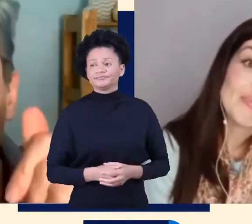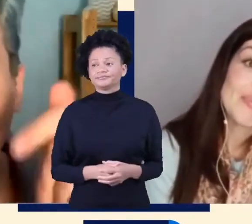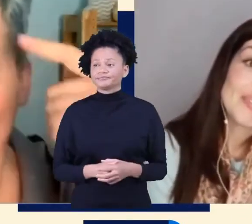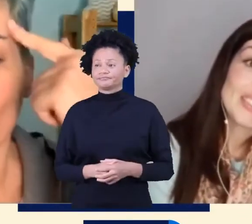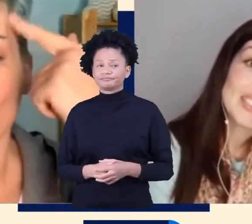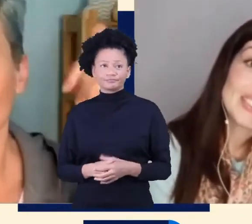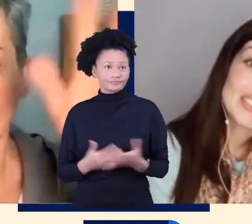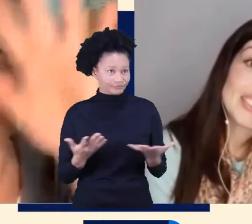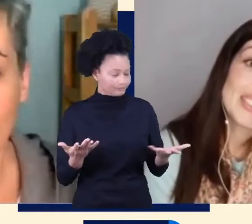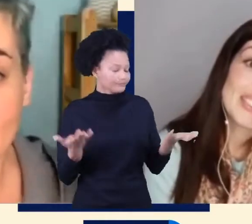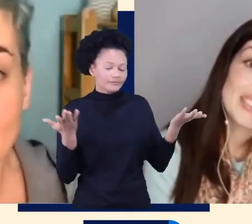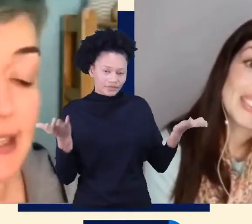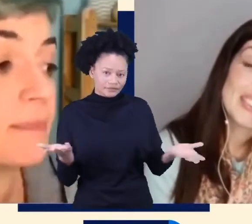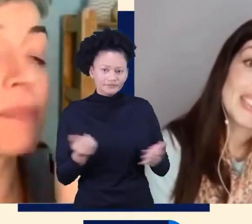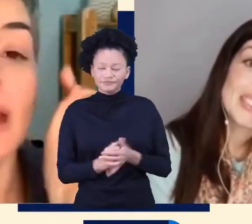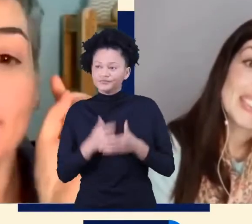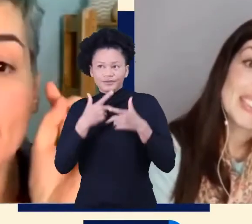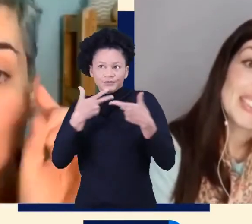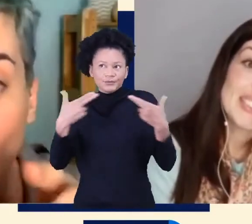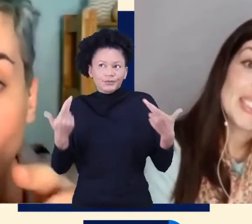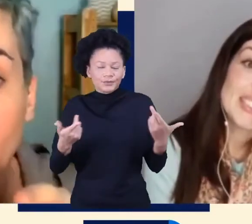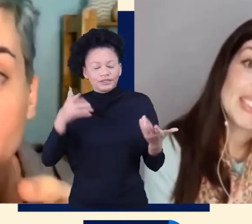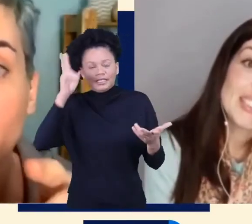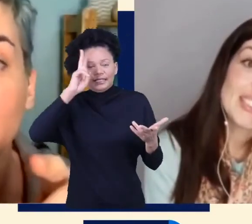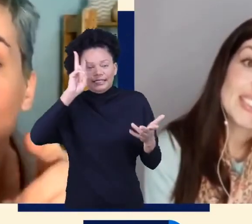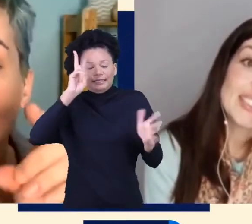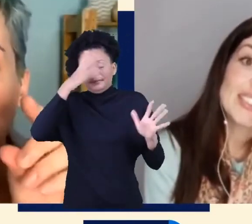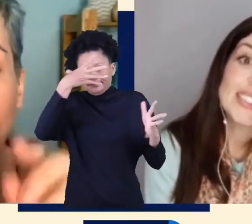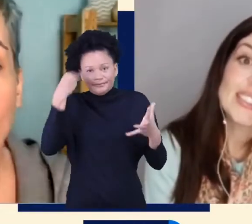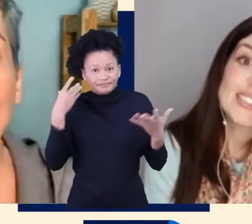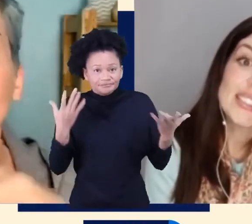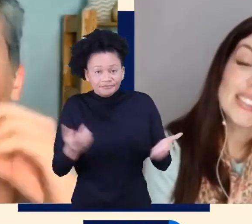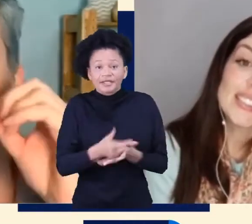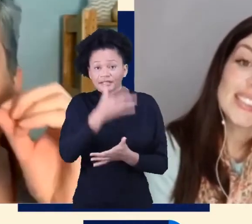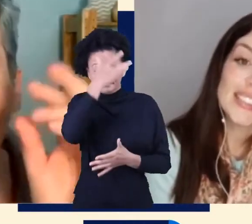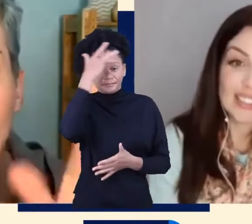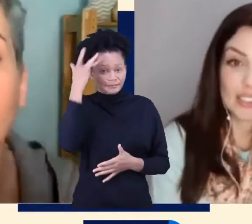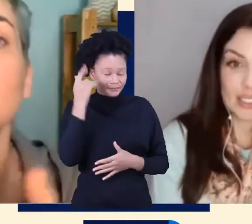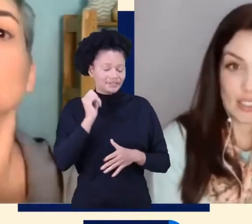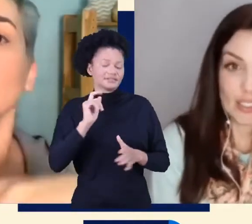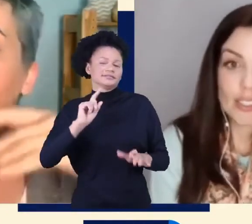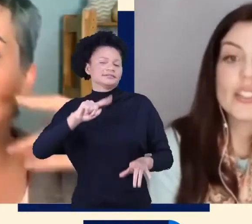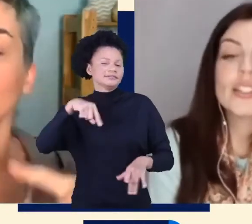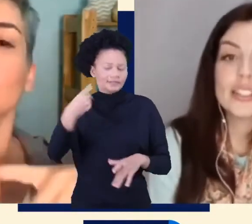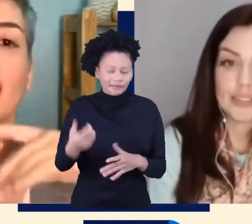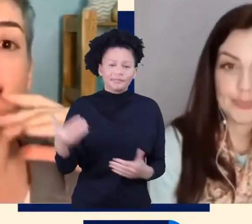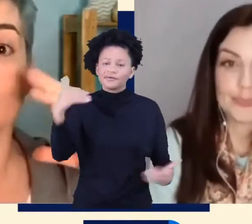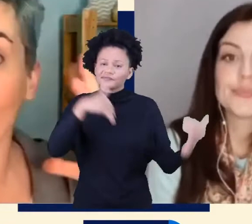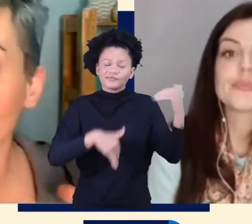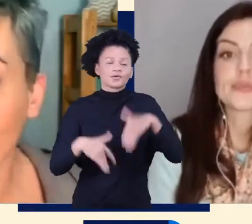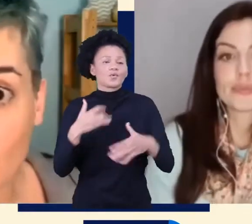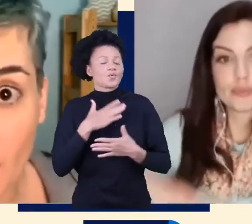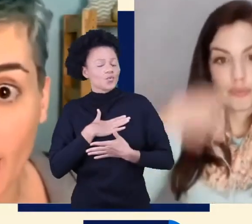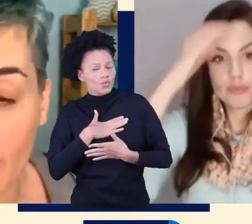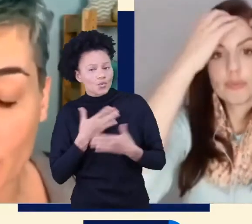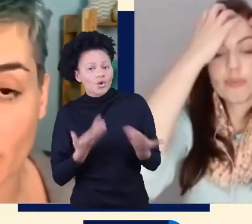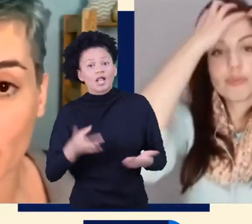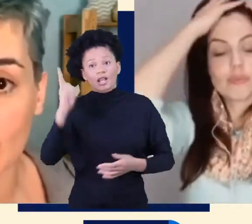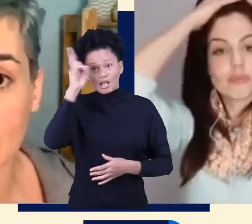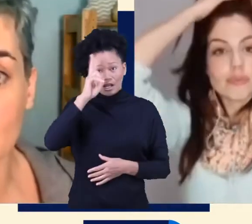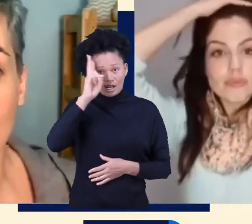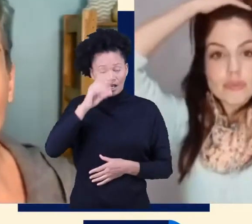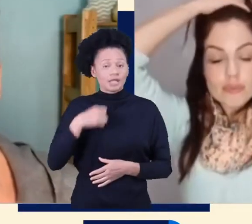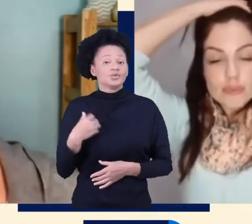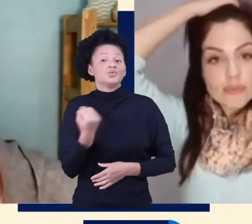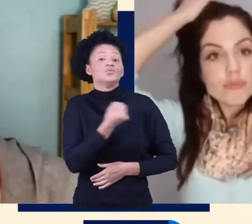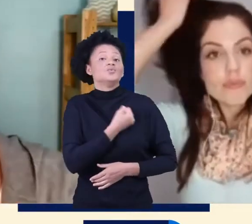Enfim, se falou alguma coisa, eu te lembrar, já esqueci. Pessoal que estava falando que chegou depois, que está adorando, lembrando que essa já é a 7ª live sobre